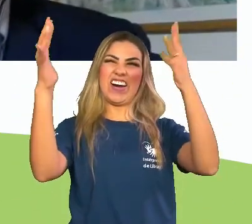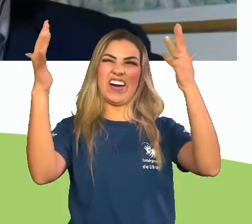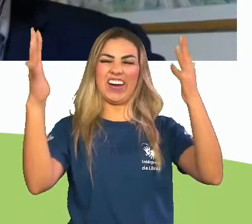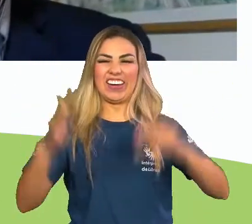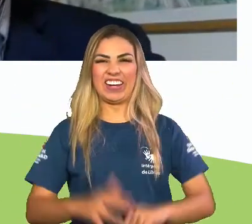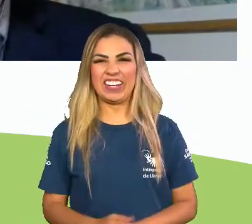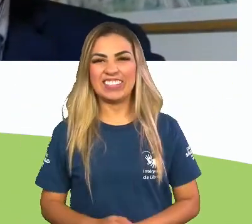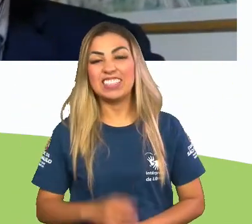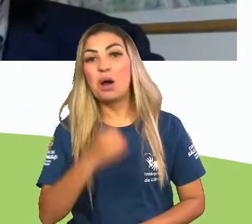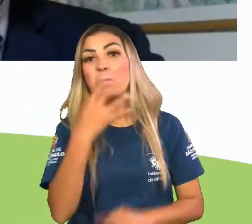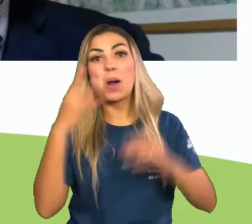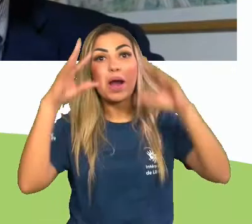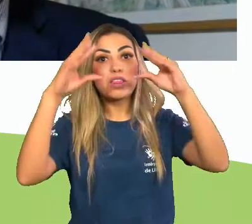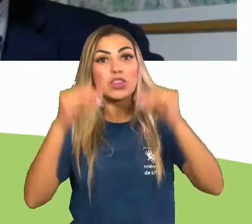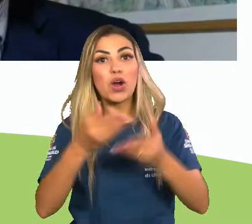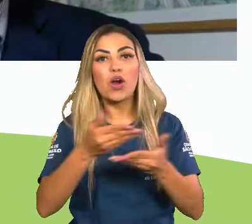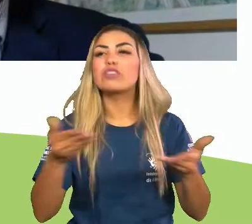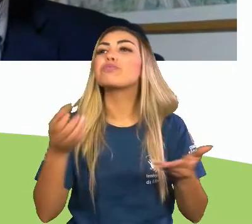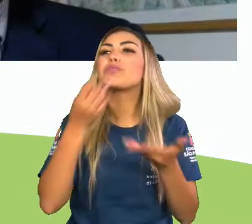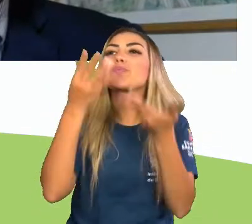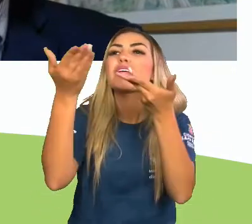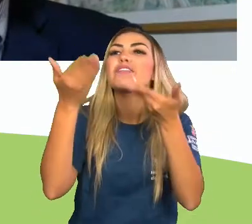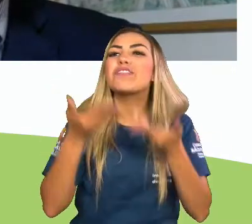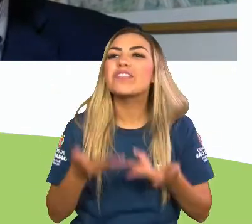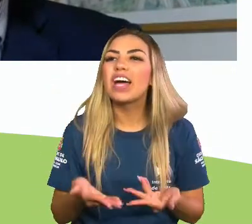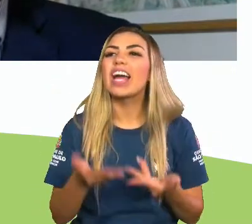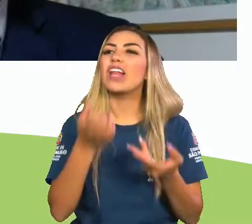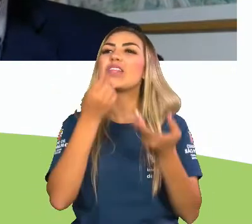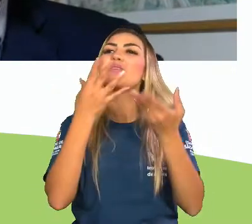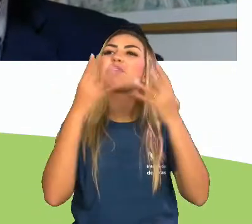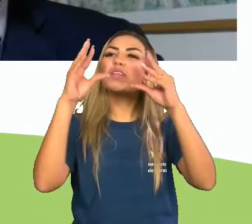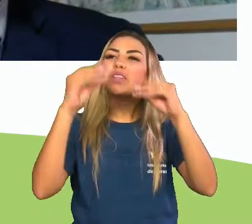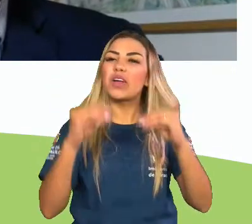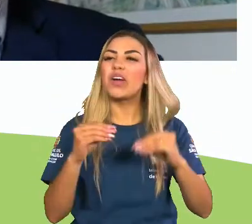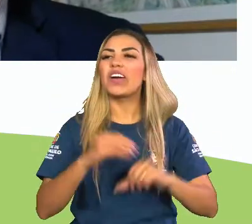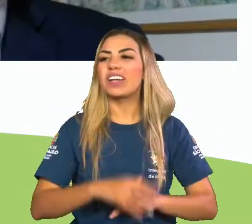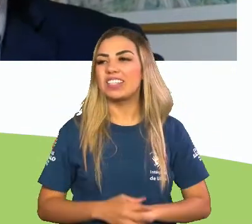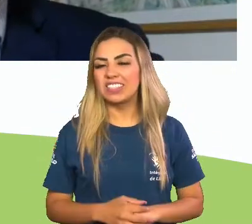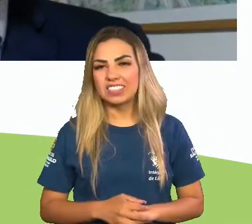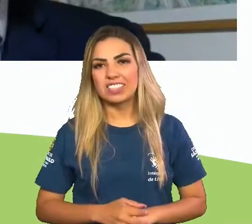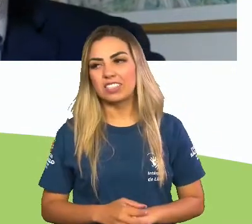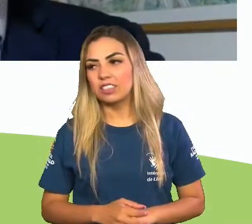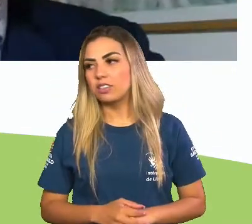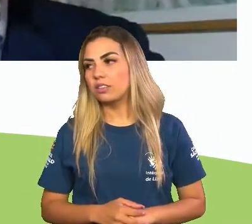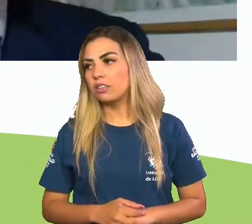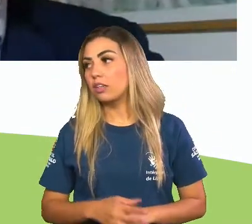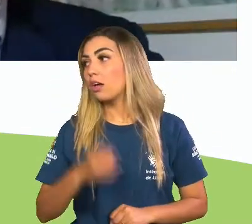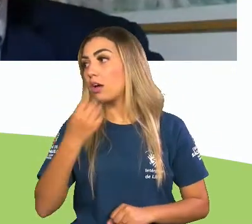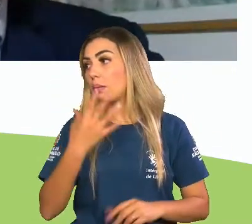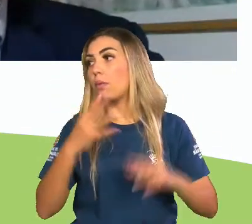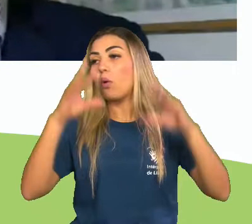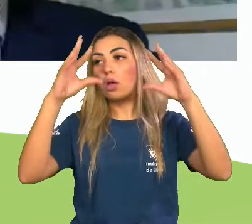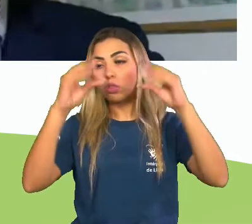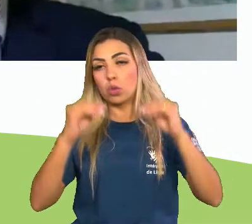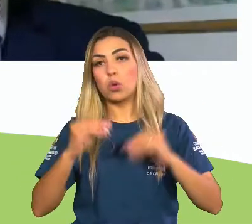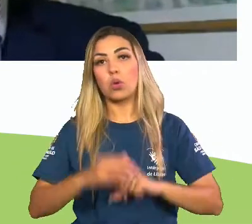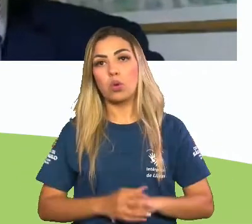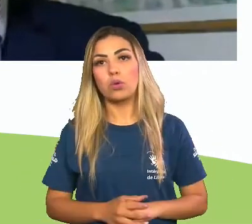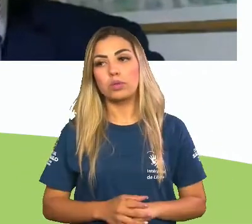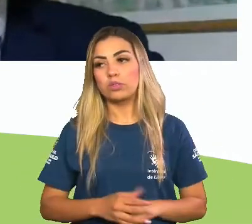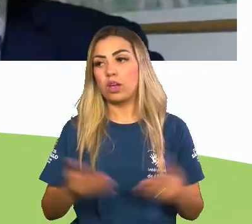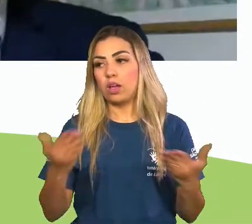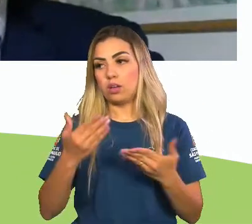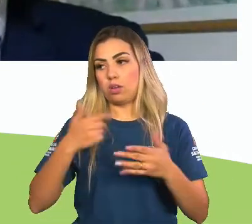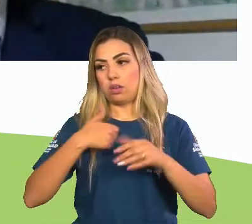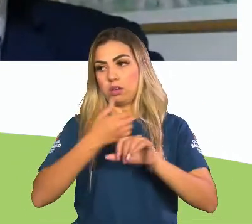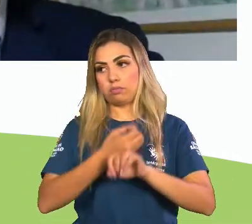Boa noite a todos. Seja bem-vindo, boa noite para você, Gustavo. Boa noite, uma honra estar aqui, mesmo que virtualmente aqui